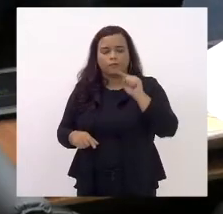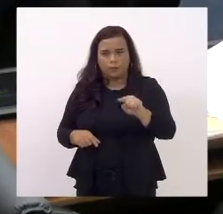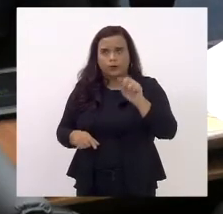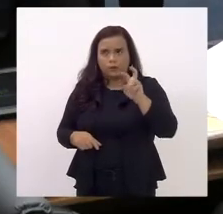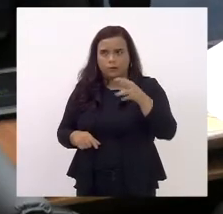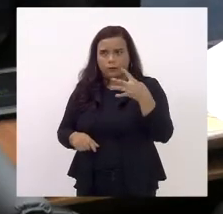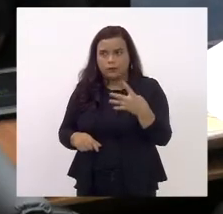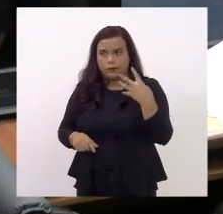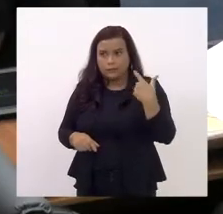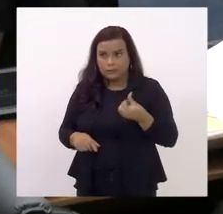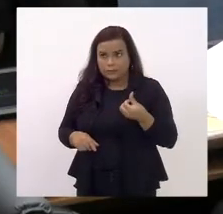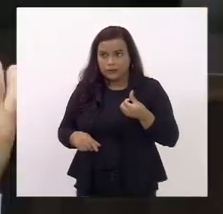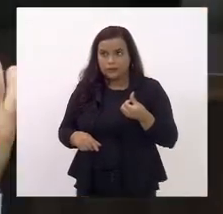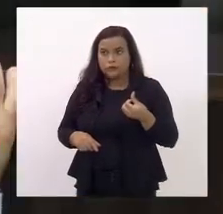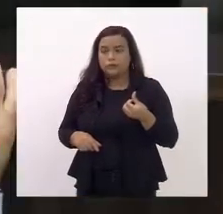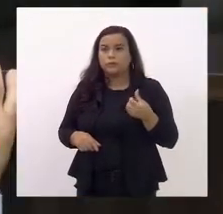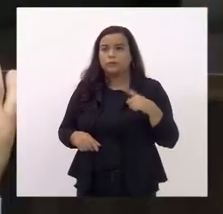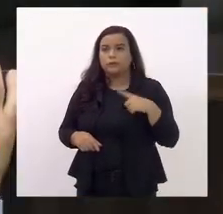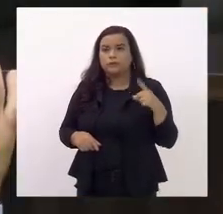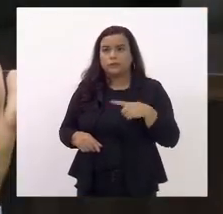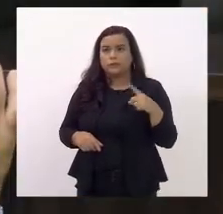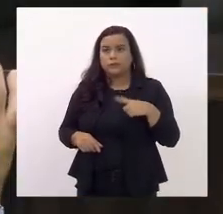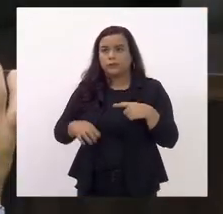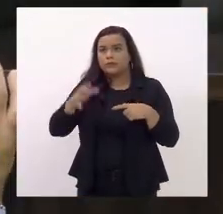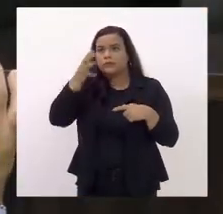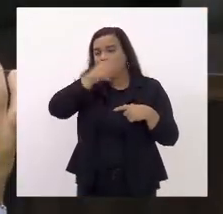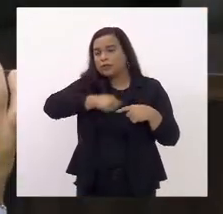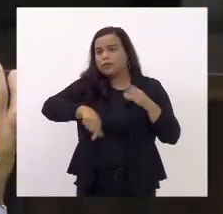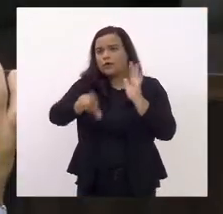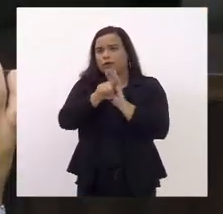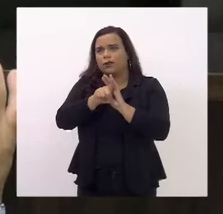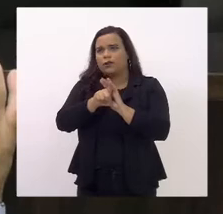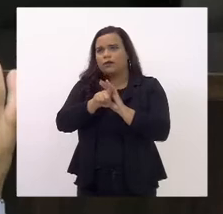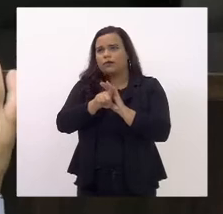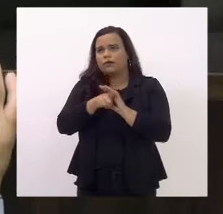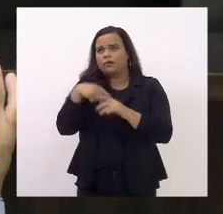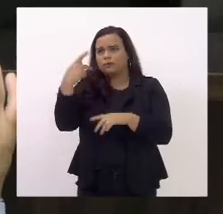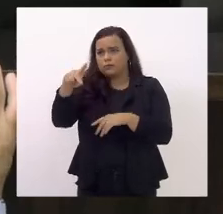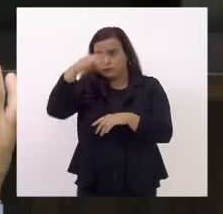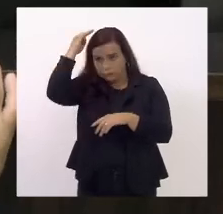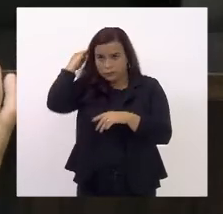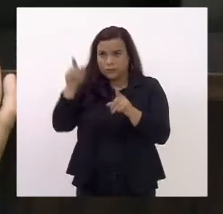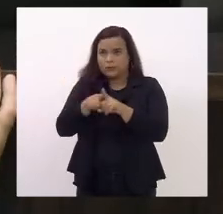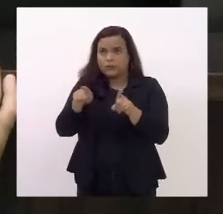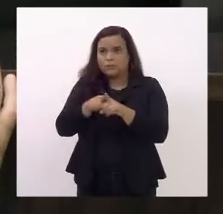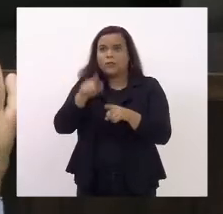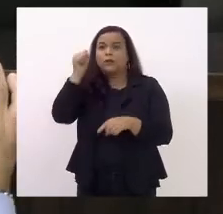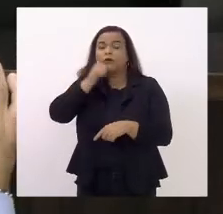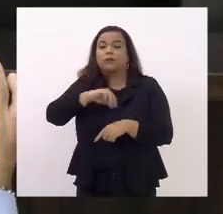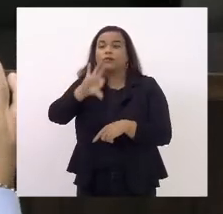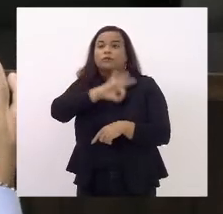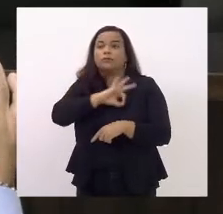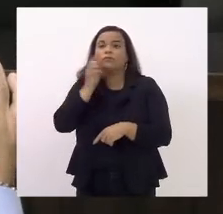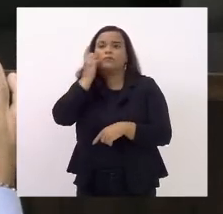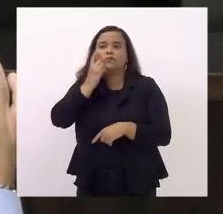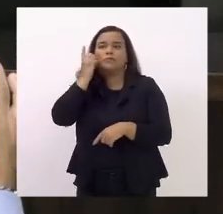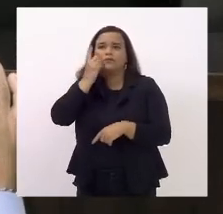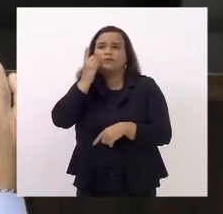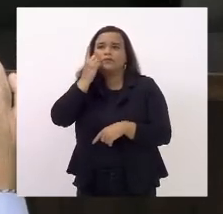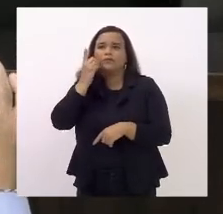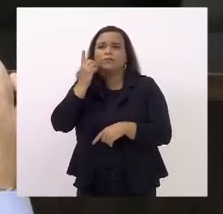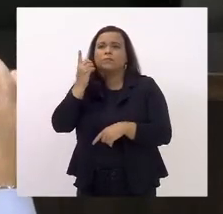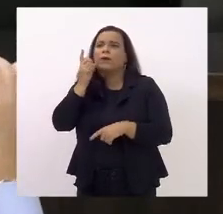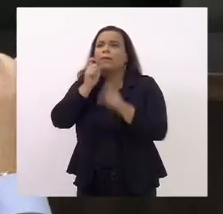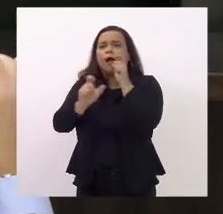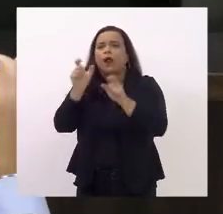9.546, a lei, salvo engano, de Vossa Excelência, deputada Marta, que eu... Não, é... Palavras